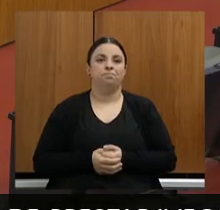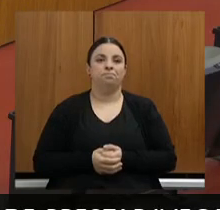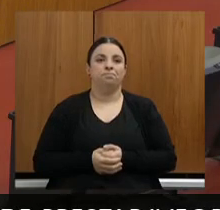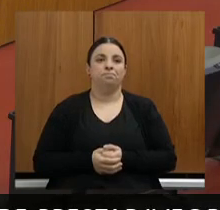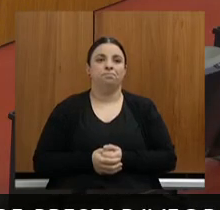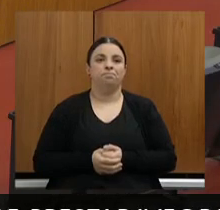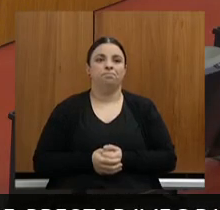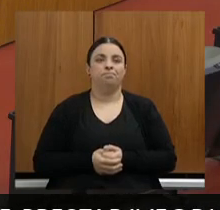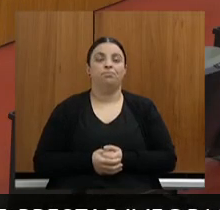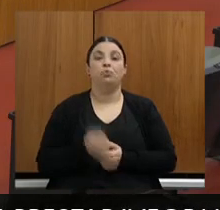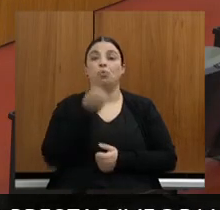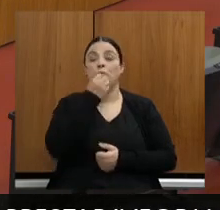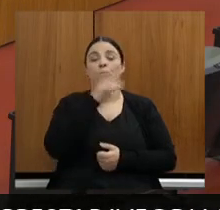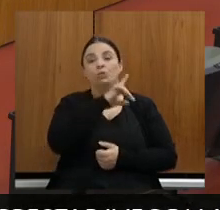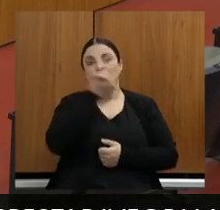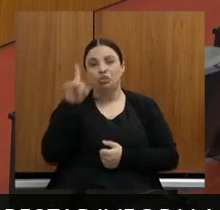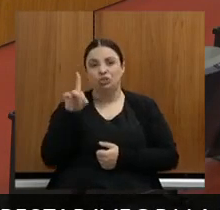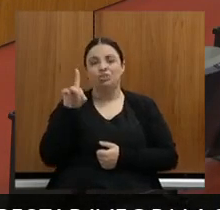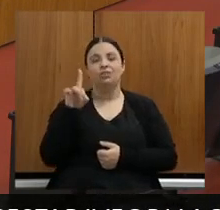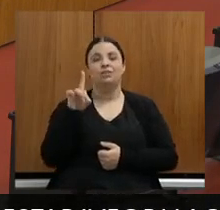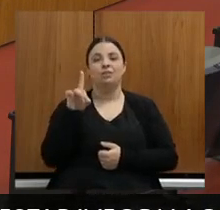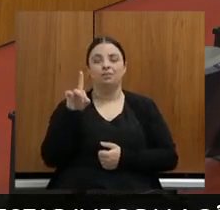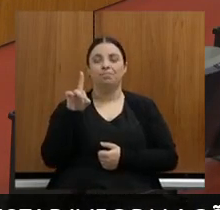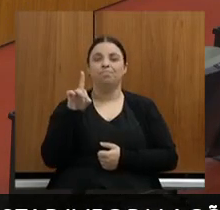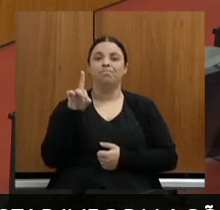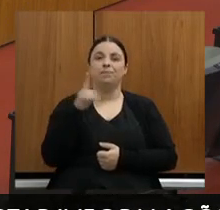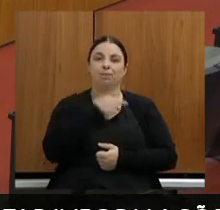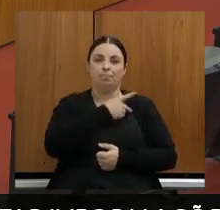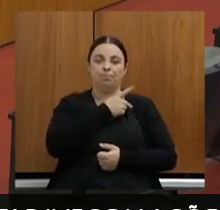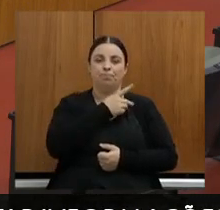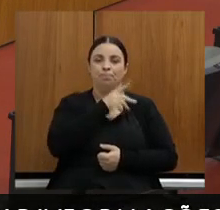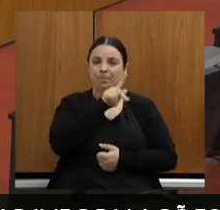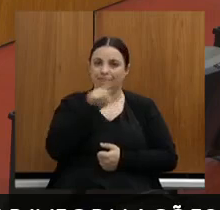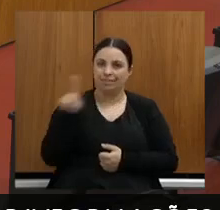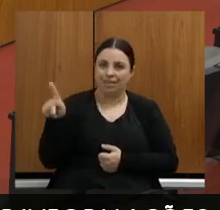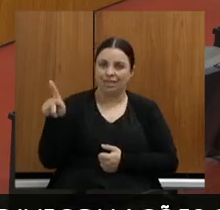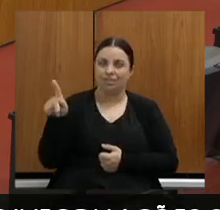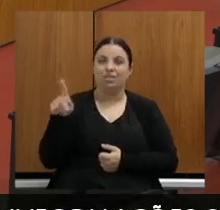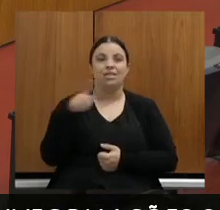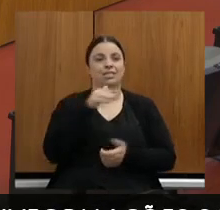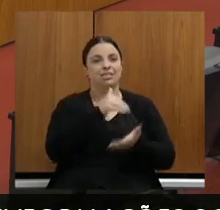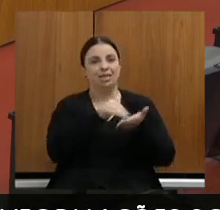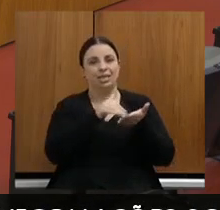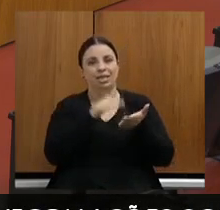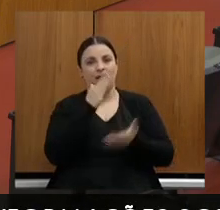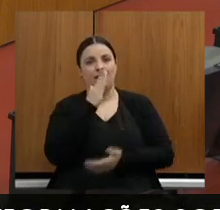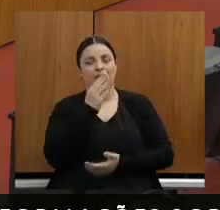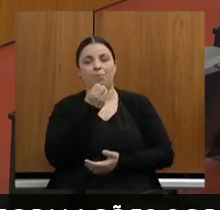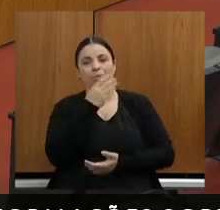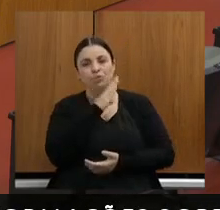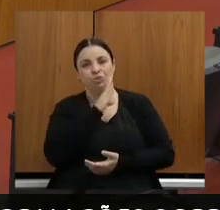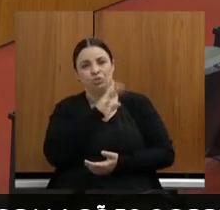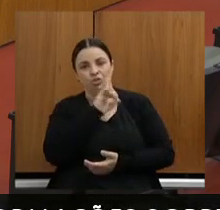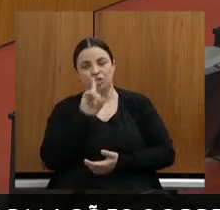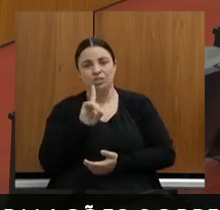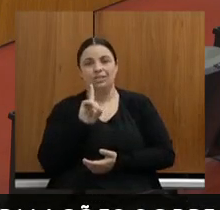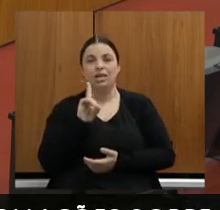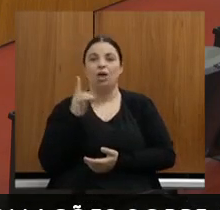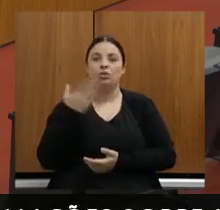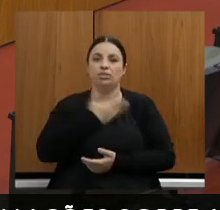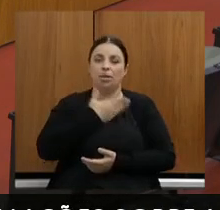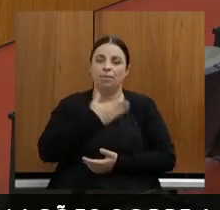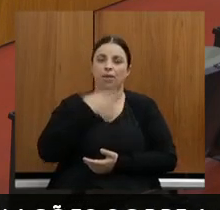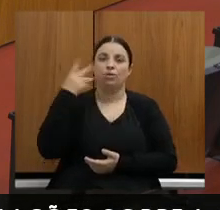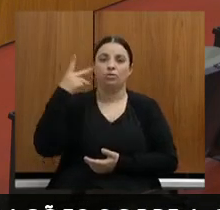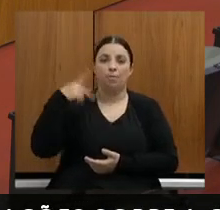Oi bom dia presidente Bom dia secretária Bom dia aos colegas parlamentares e todos que